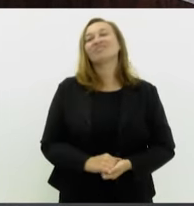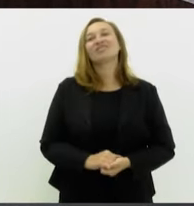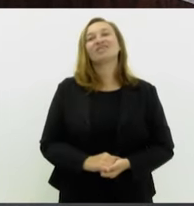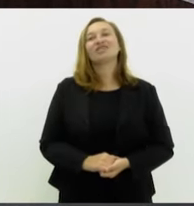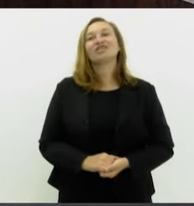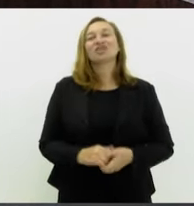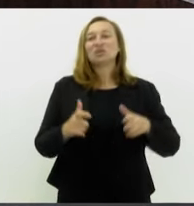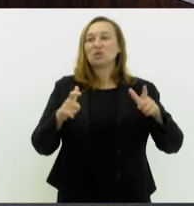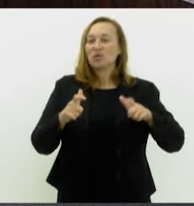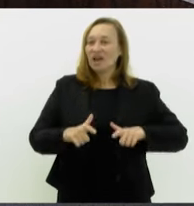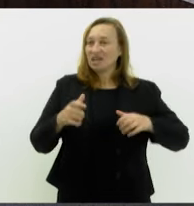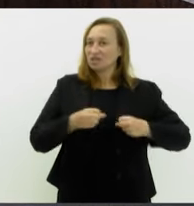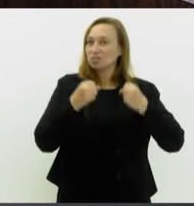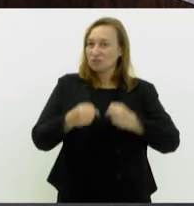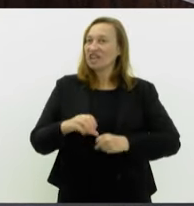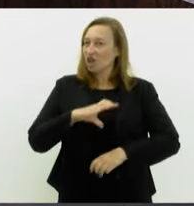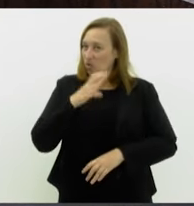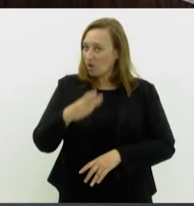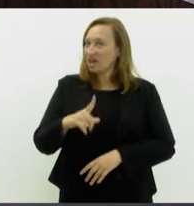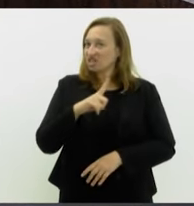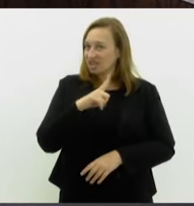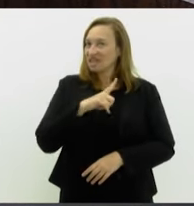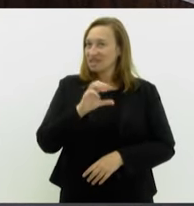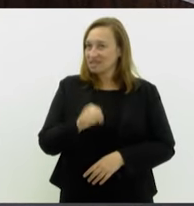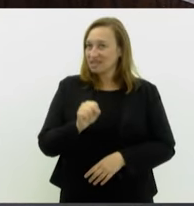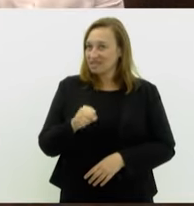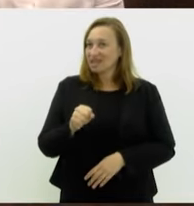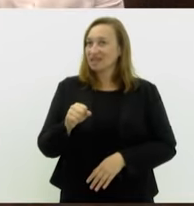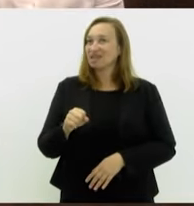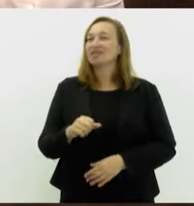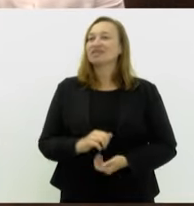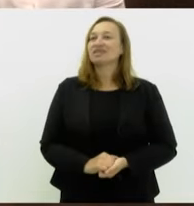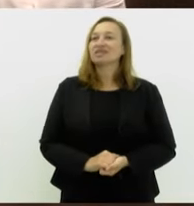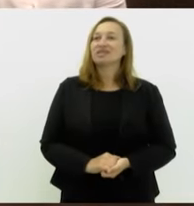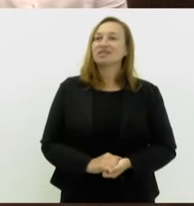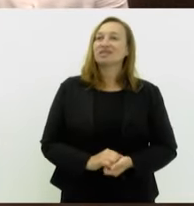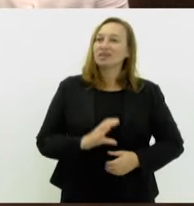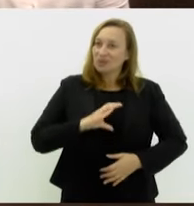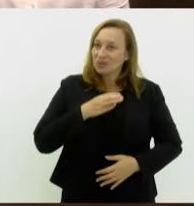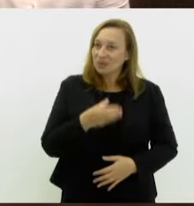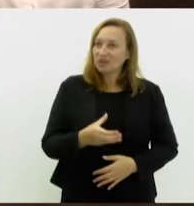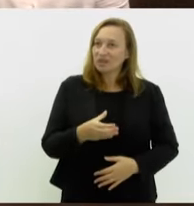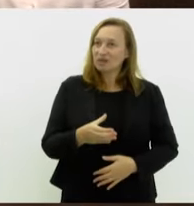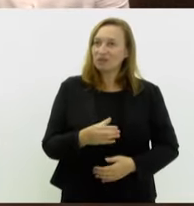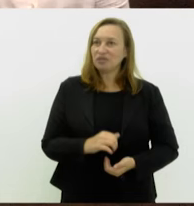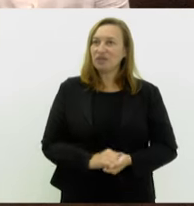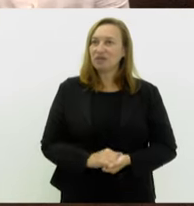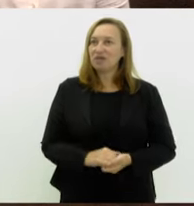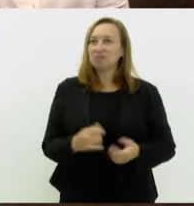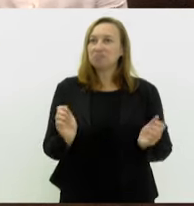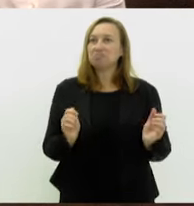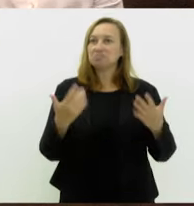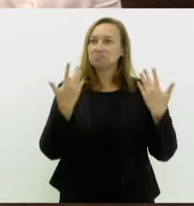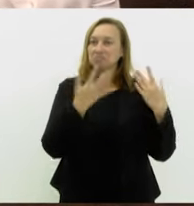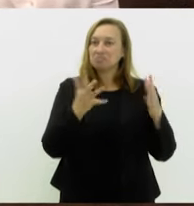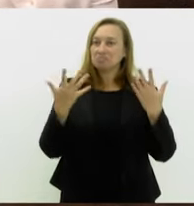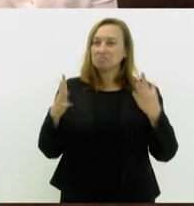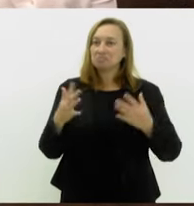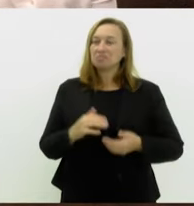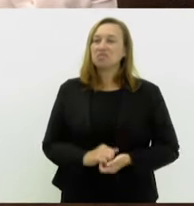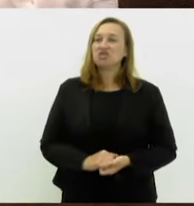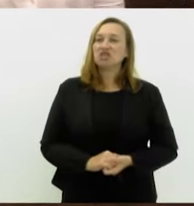nesses espaços é preciso muita coragem determinação coragem e determinação Parabéns